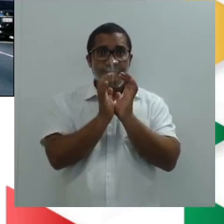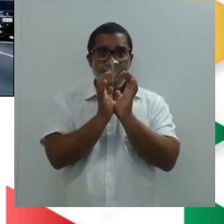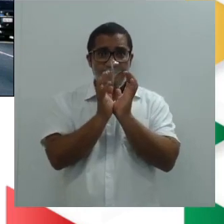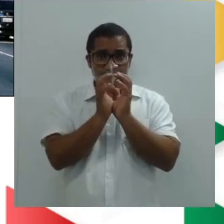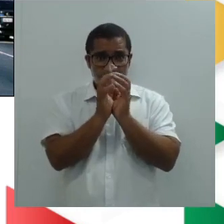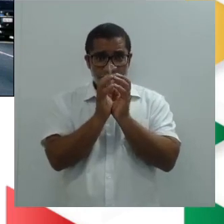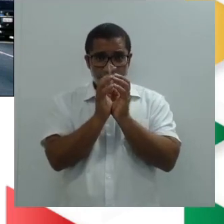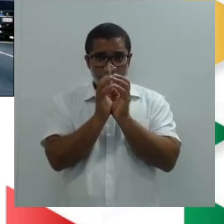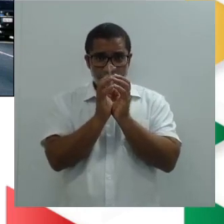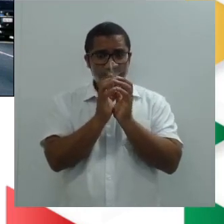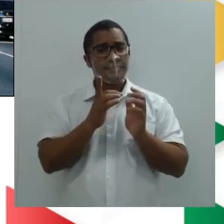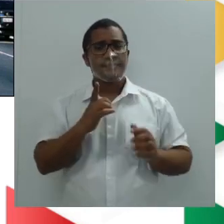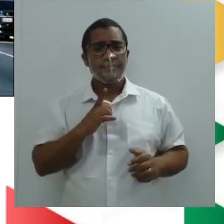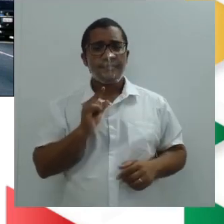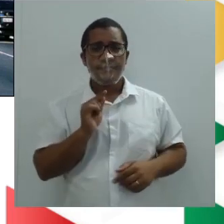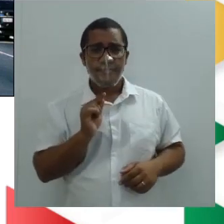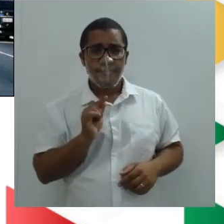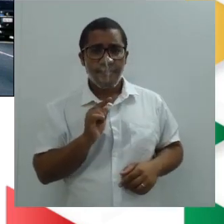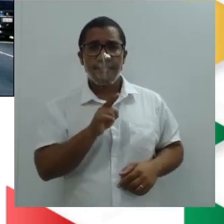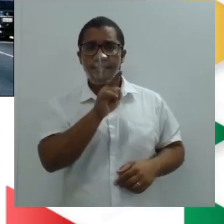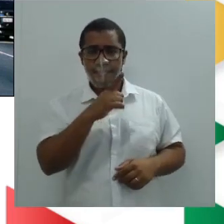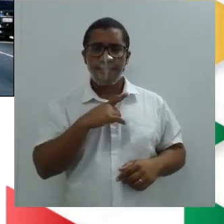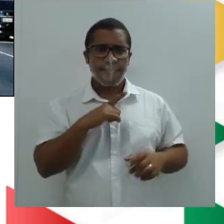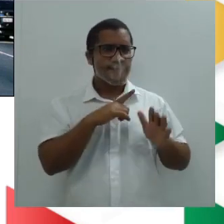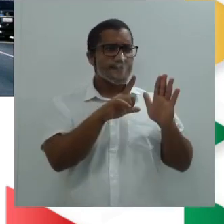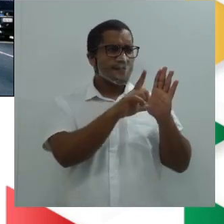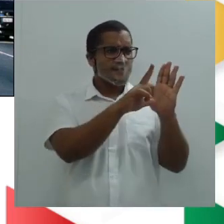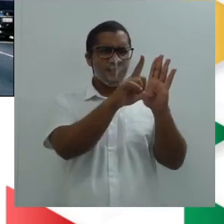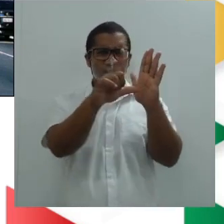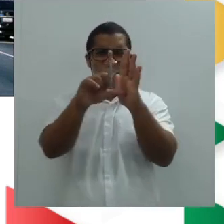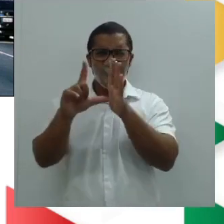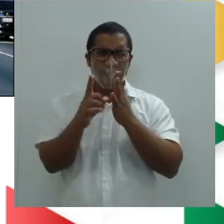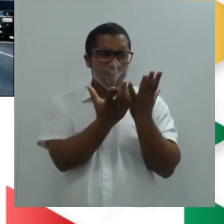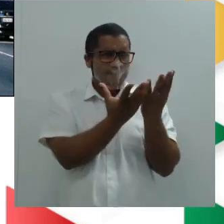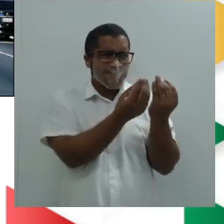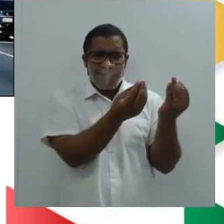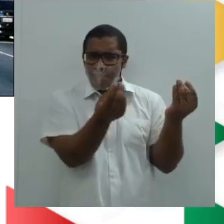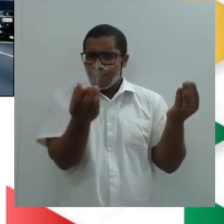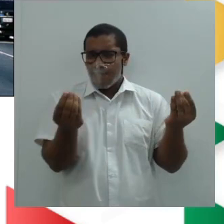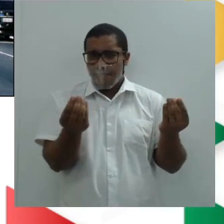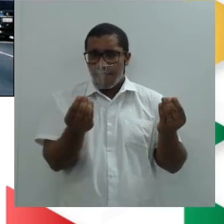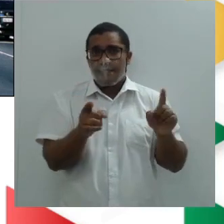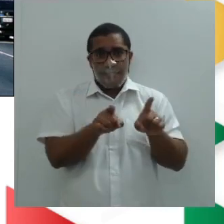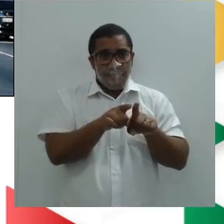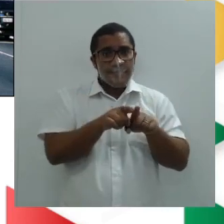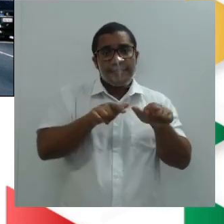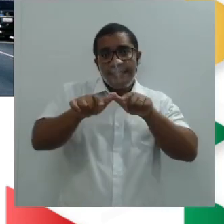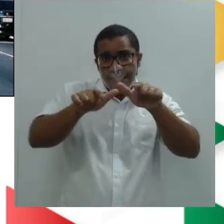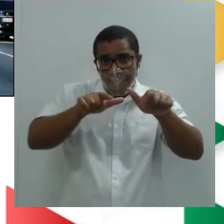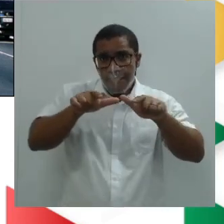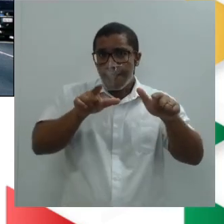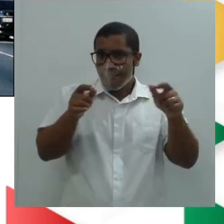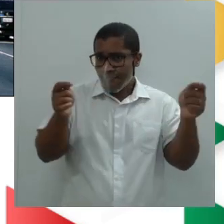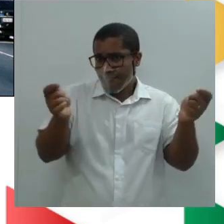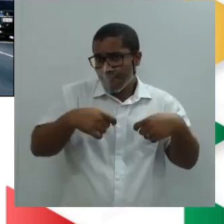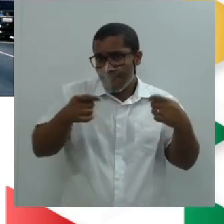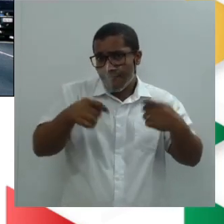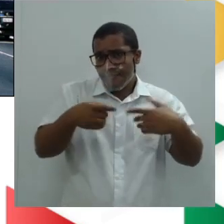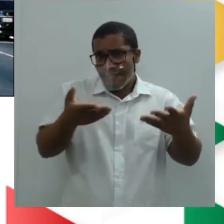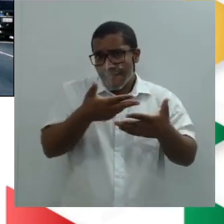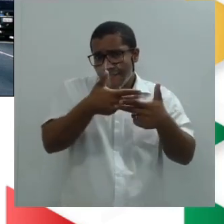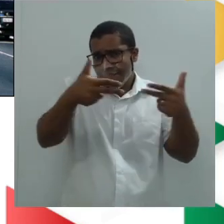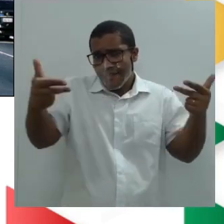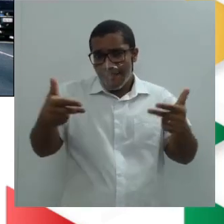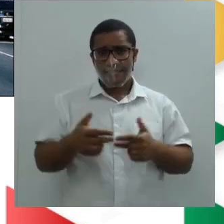Recife, encontramos realmente muitos comércios, né? E serviços sendo oferecidos.